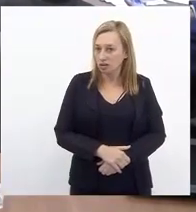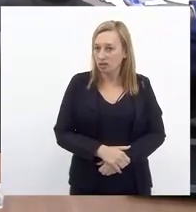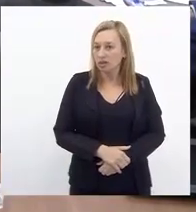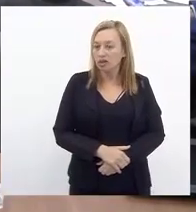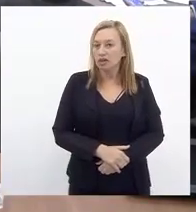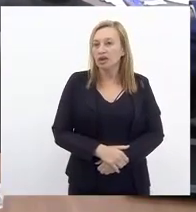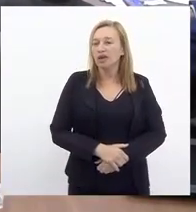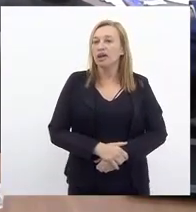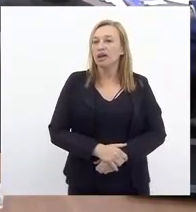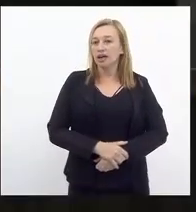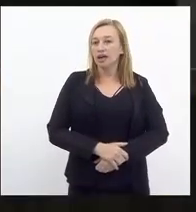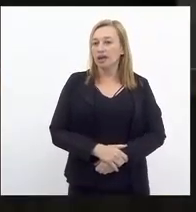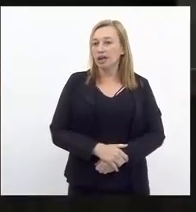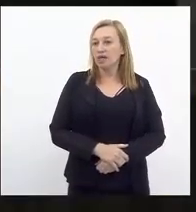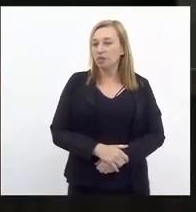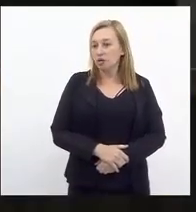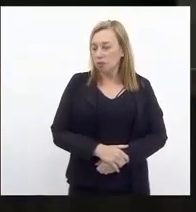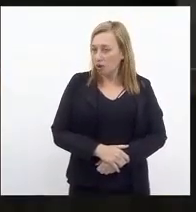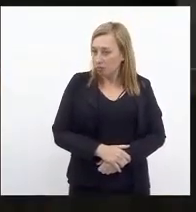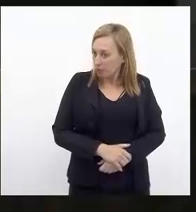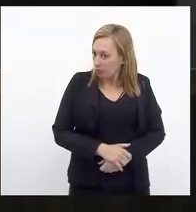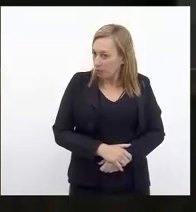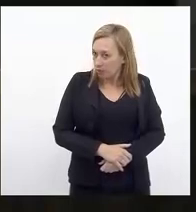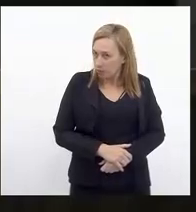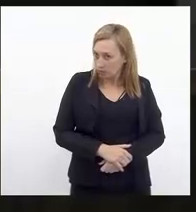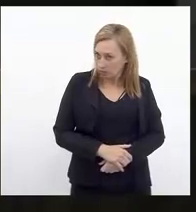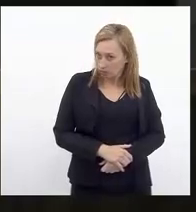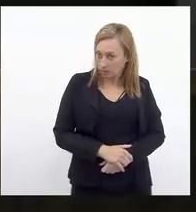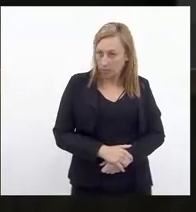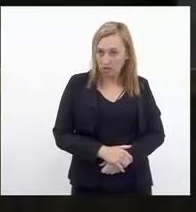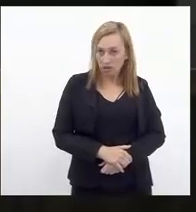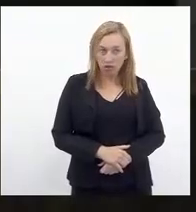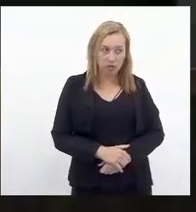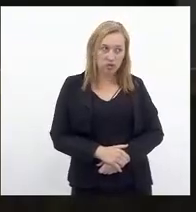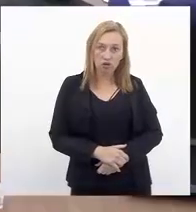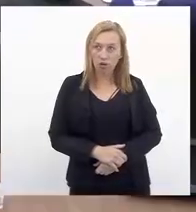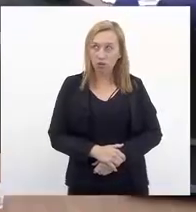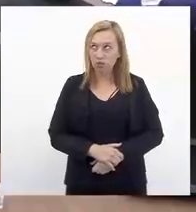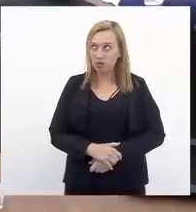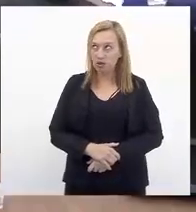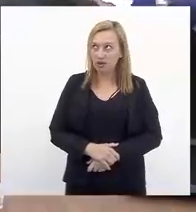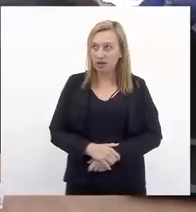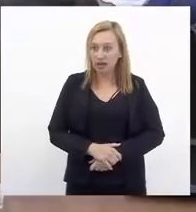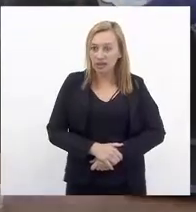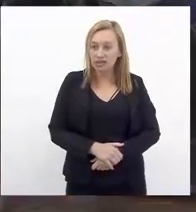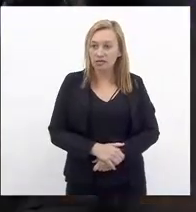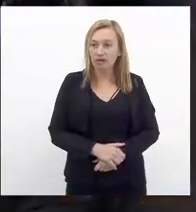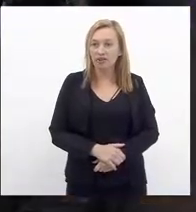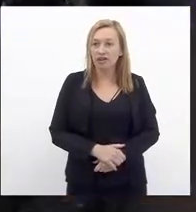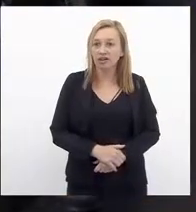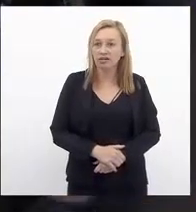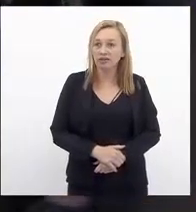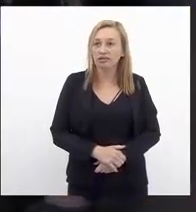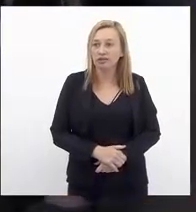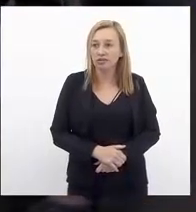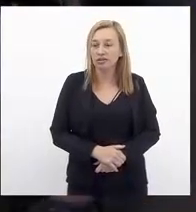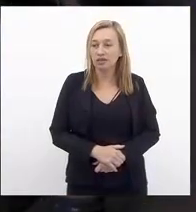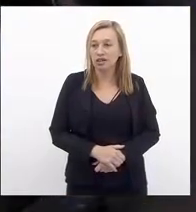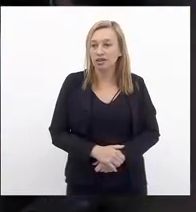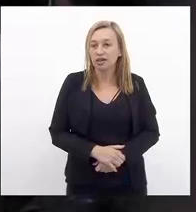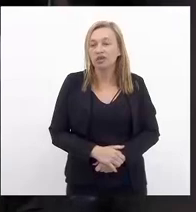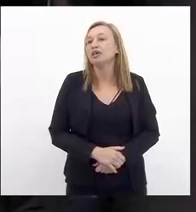Presidente é só atenção aos seus parlamentares estamos e procedimentos de votação a